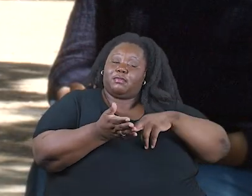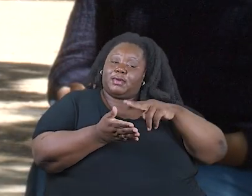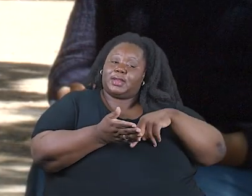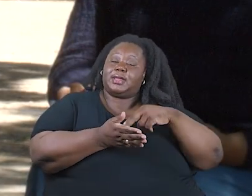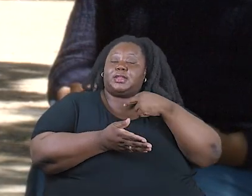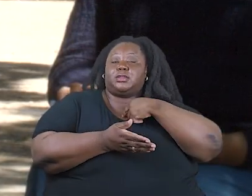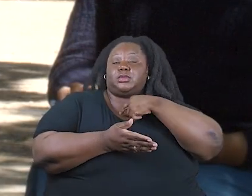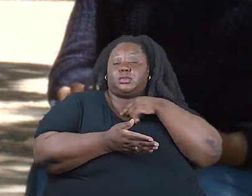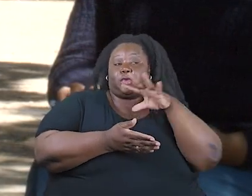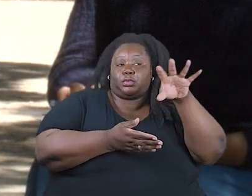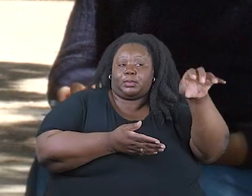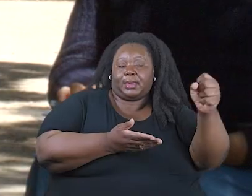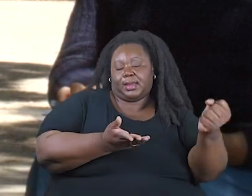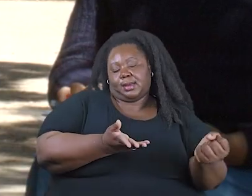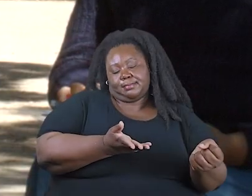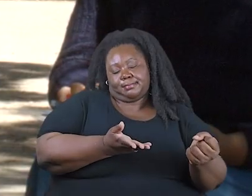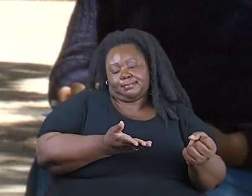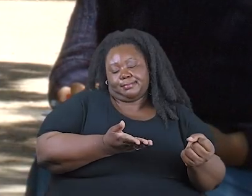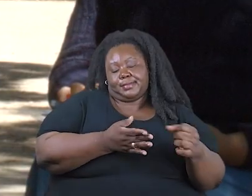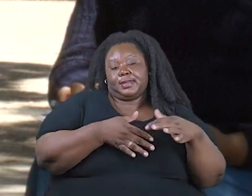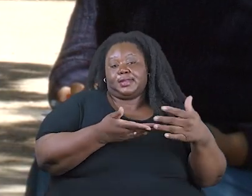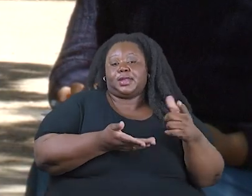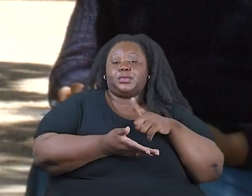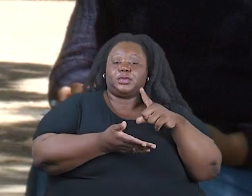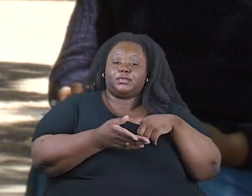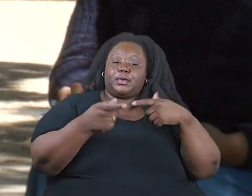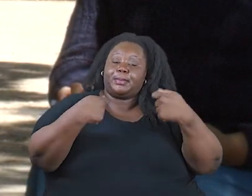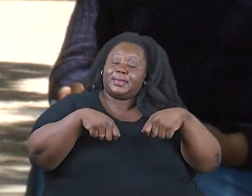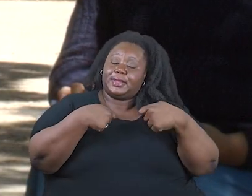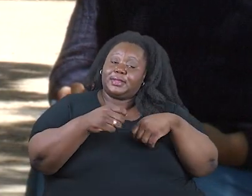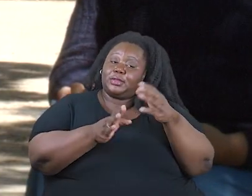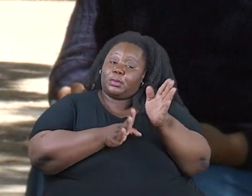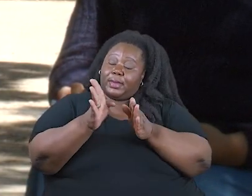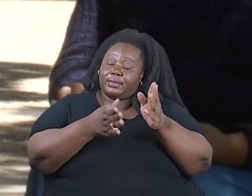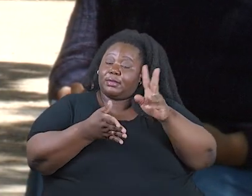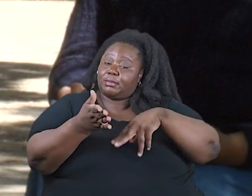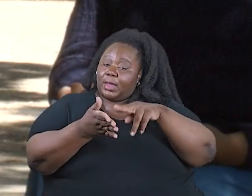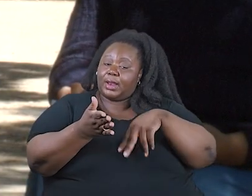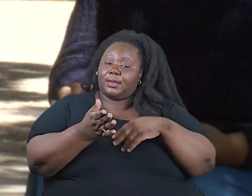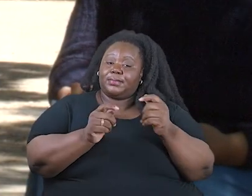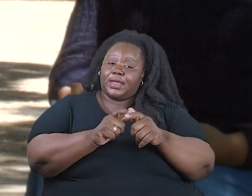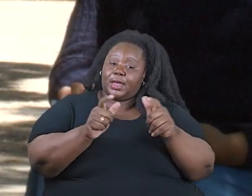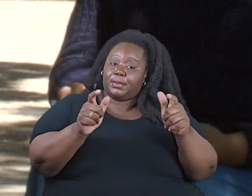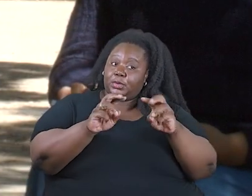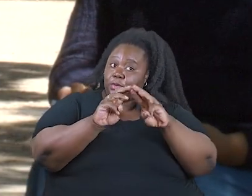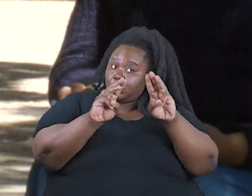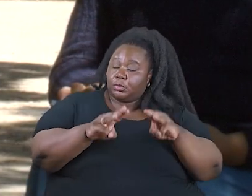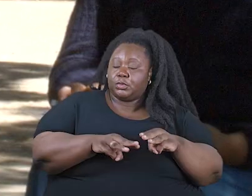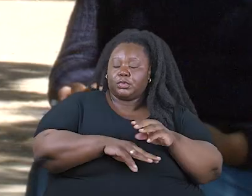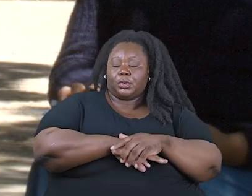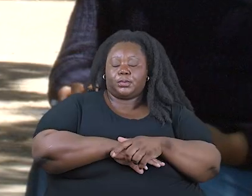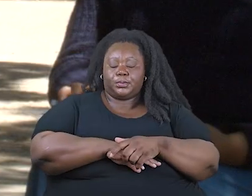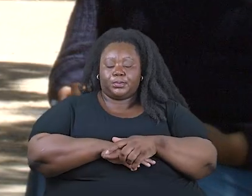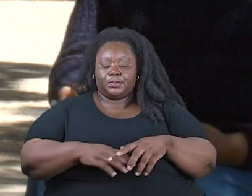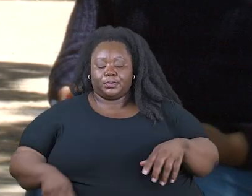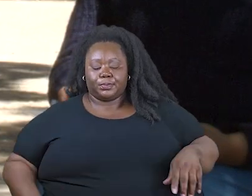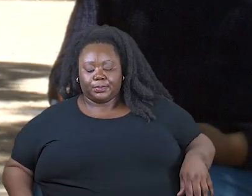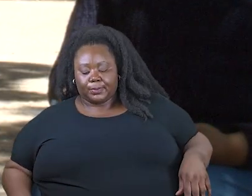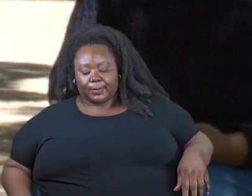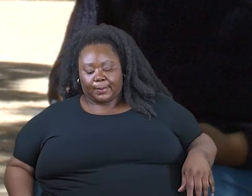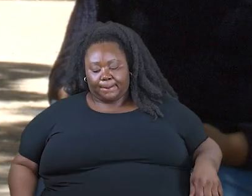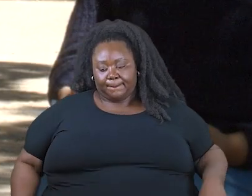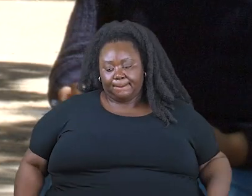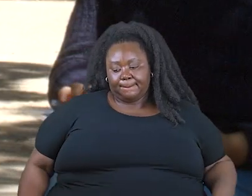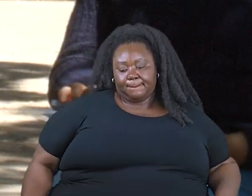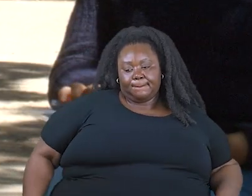pode manusear? Então, a existência do livro depende desse acesso. A maioria dos museus de arte